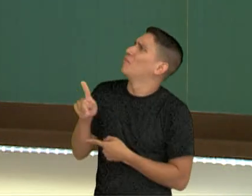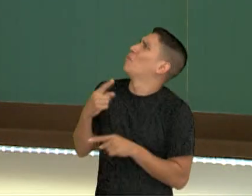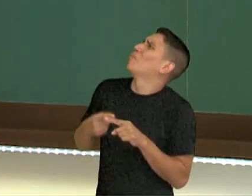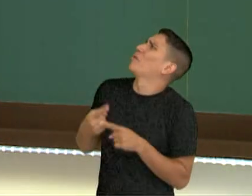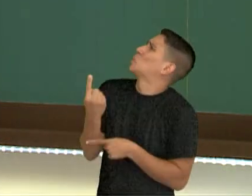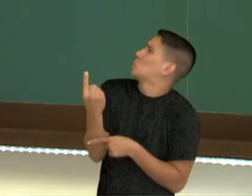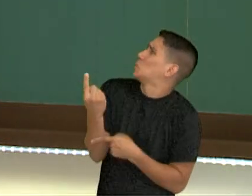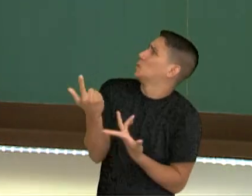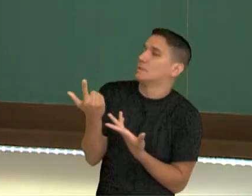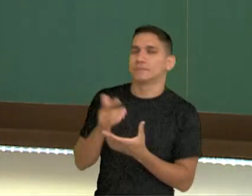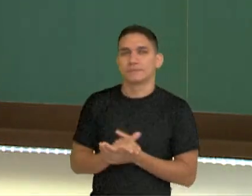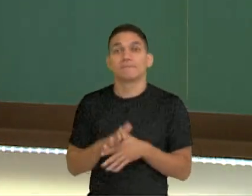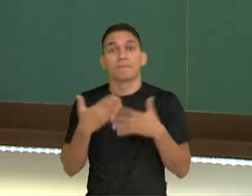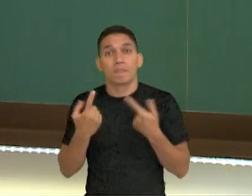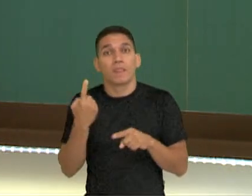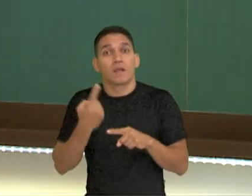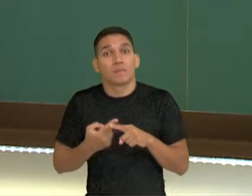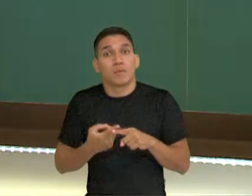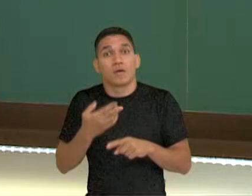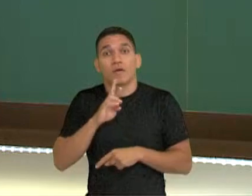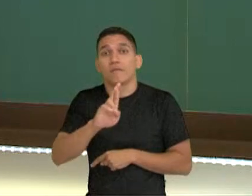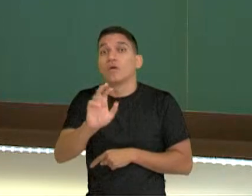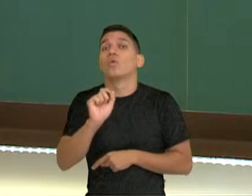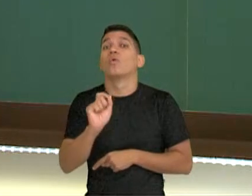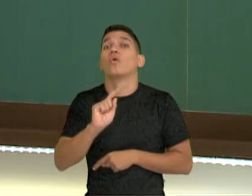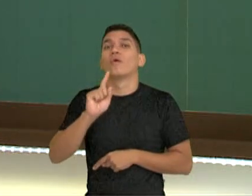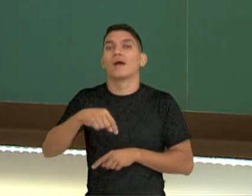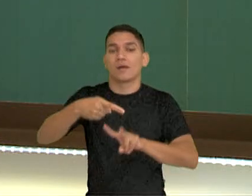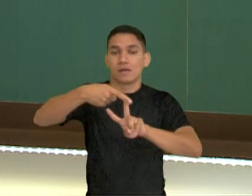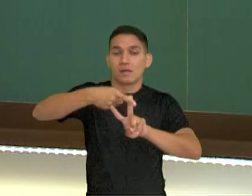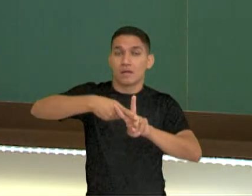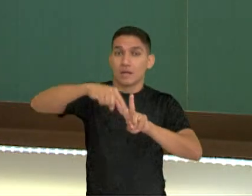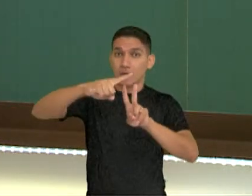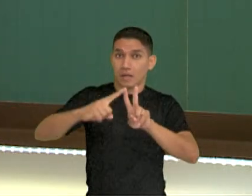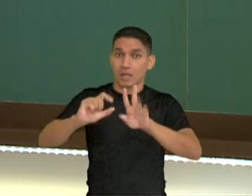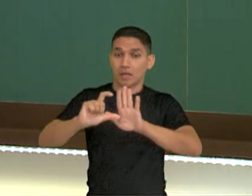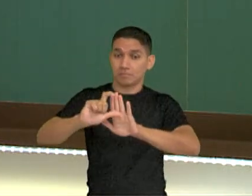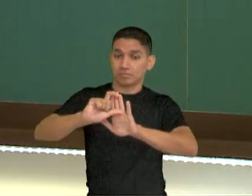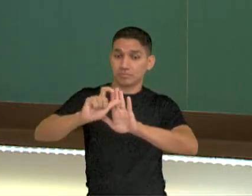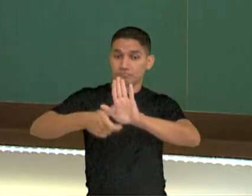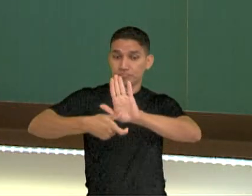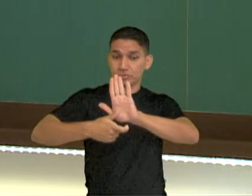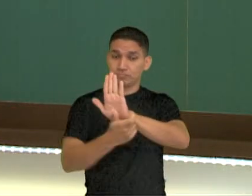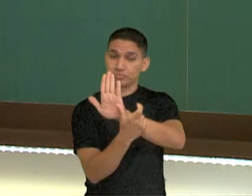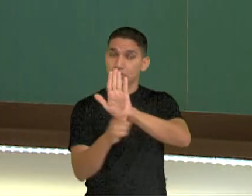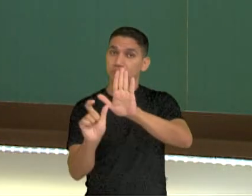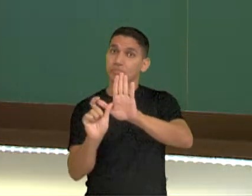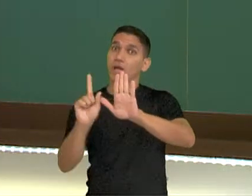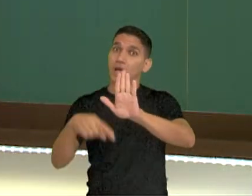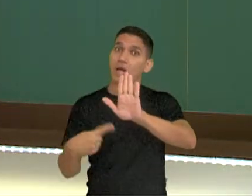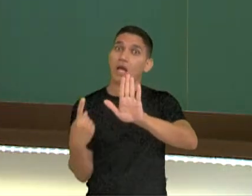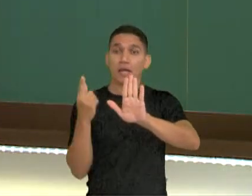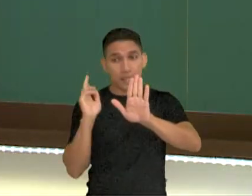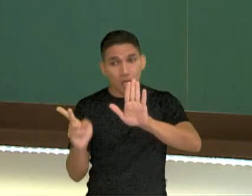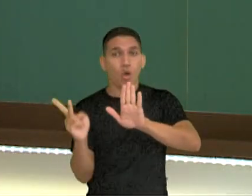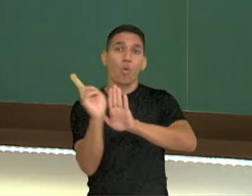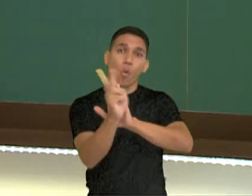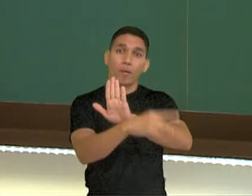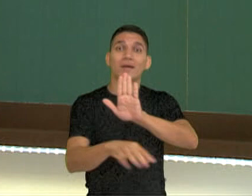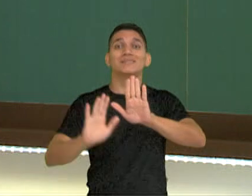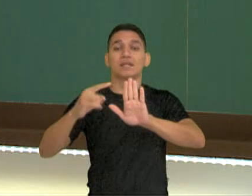1? Porque eu disse que o raio da circunferência trigonométrica é unitário. Então, a distância do centro